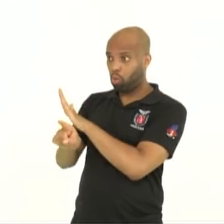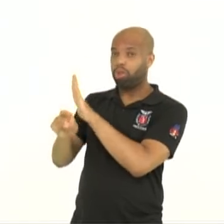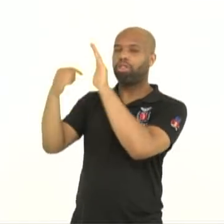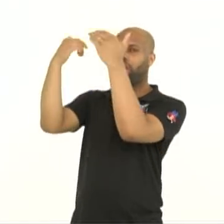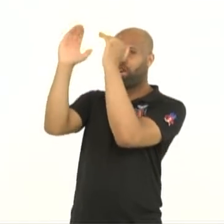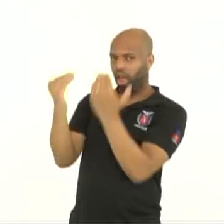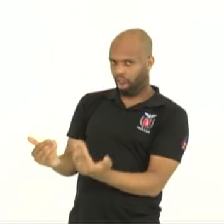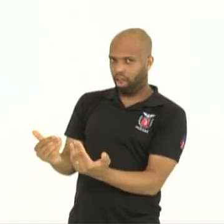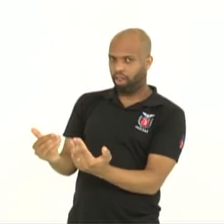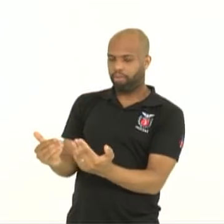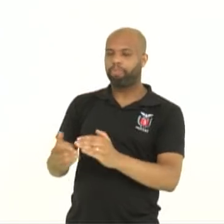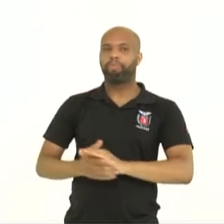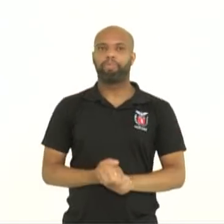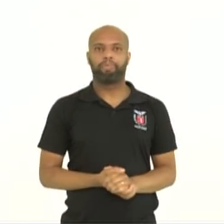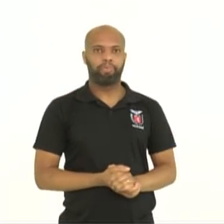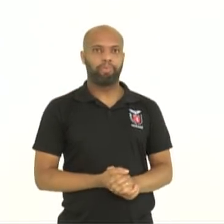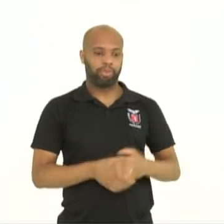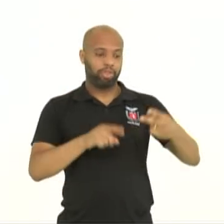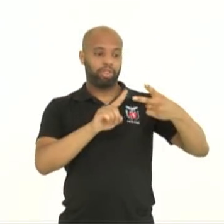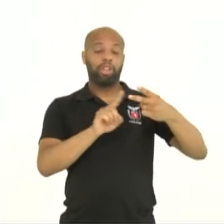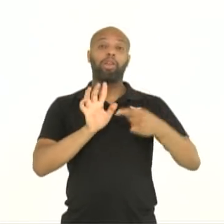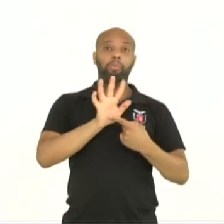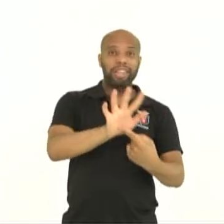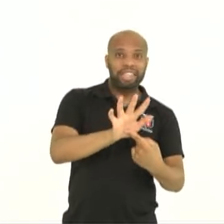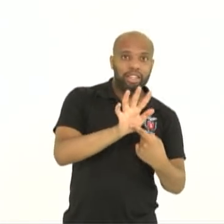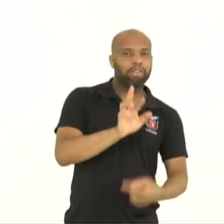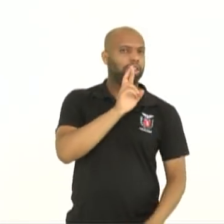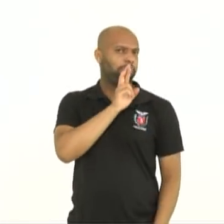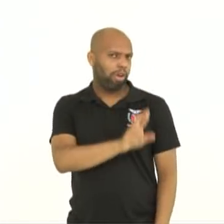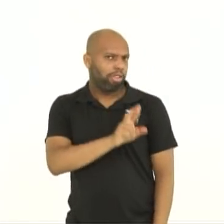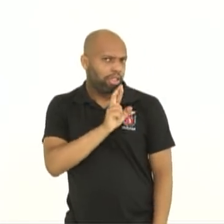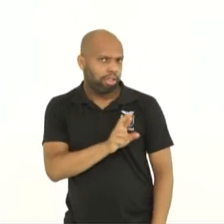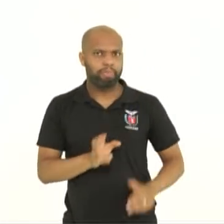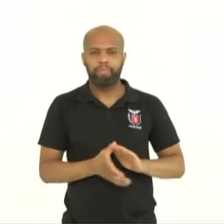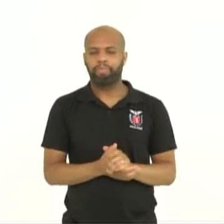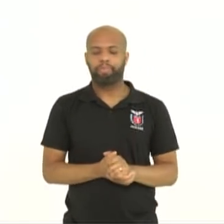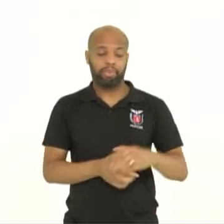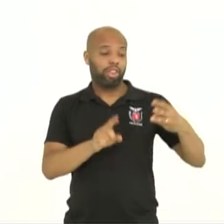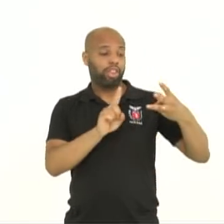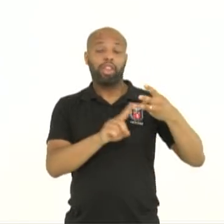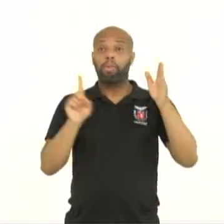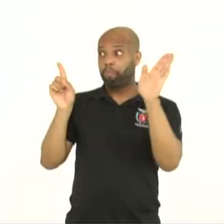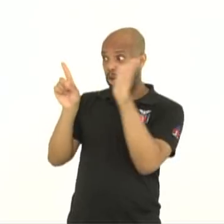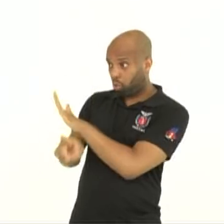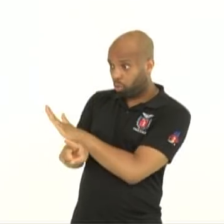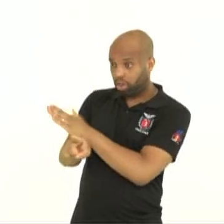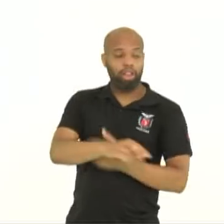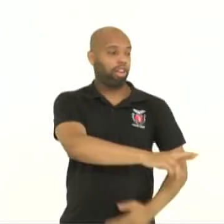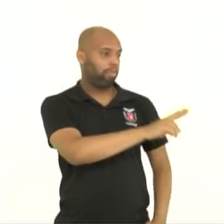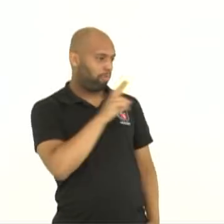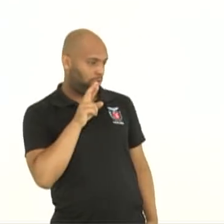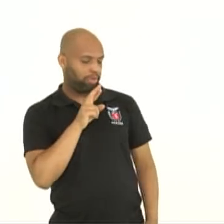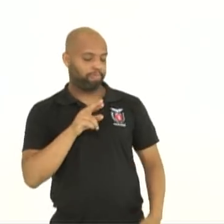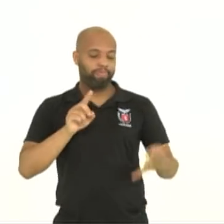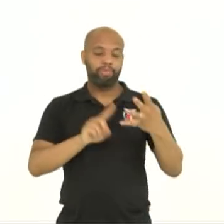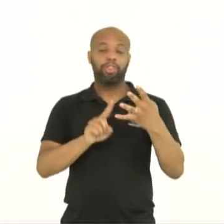análise, será? Apresentação e respostas? Perguntas e respostas